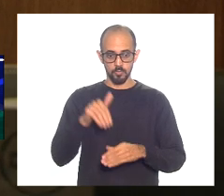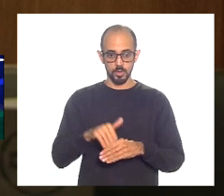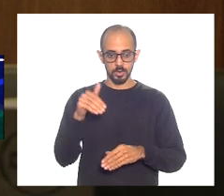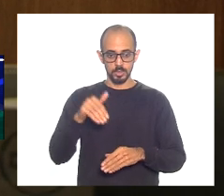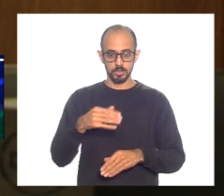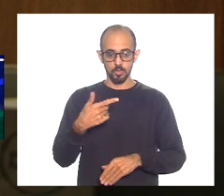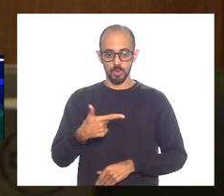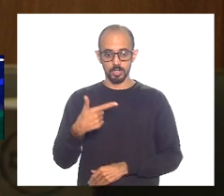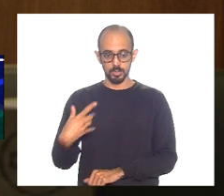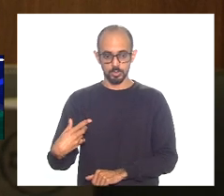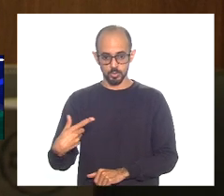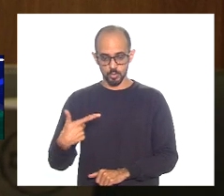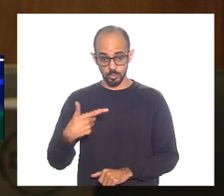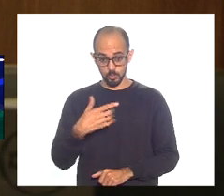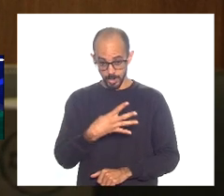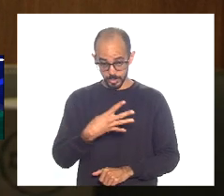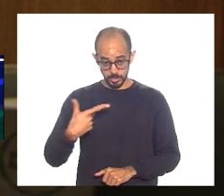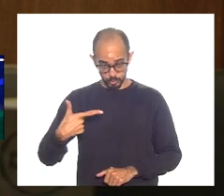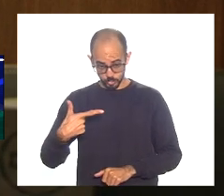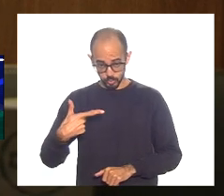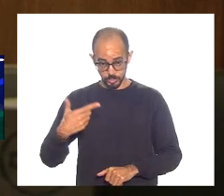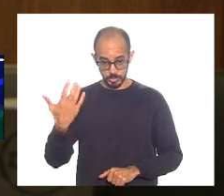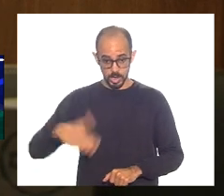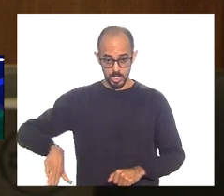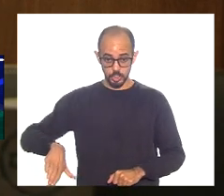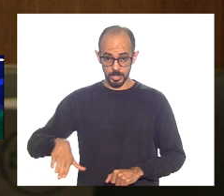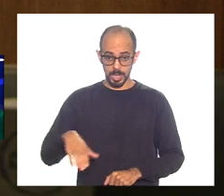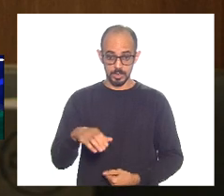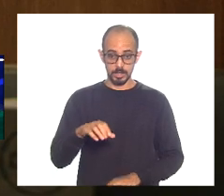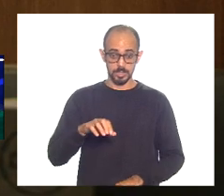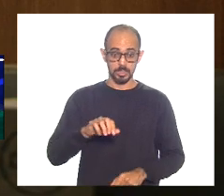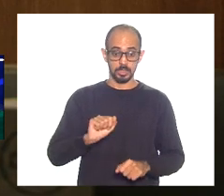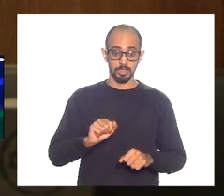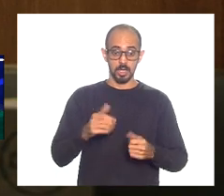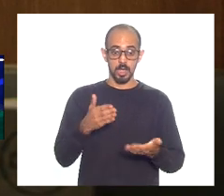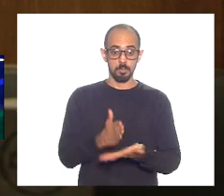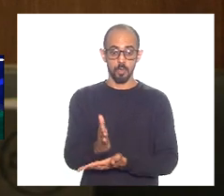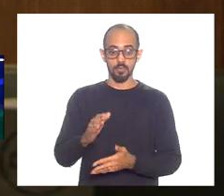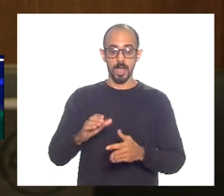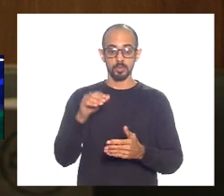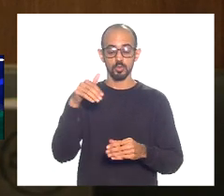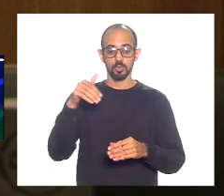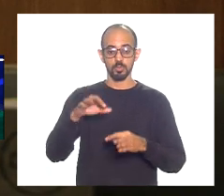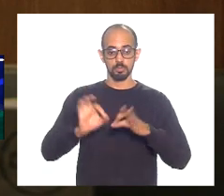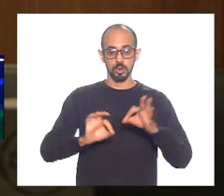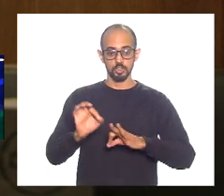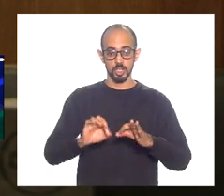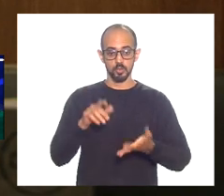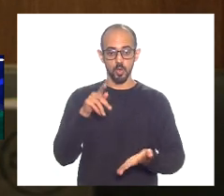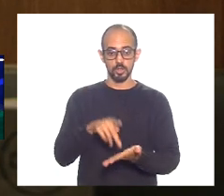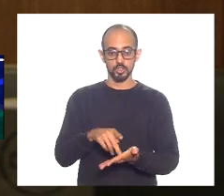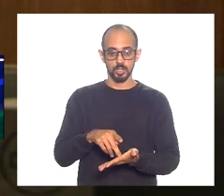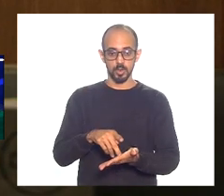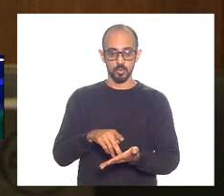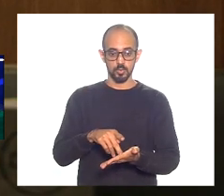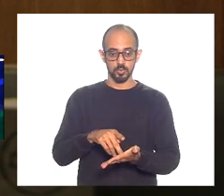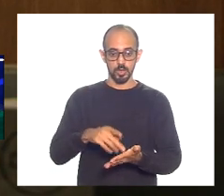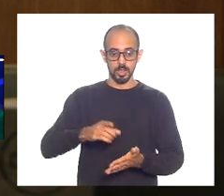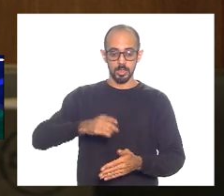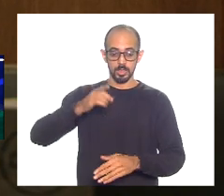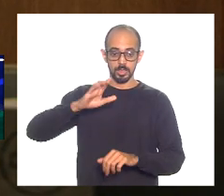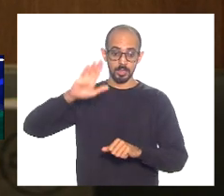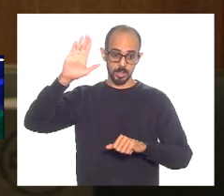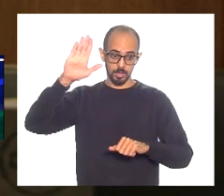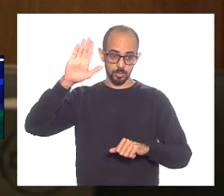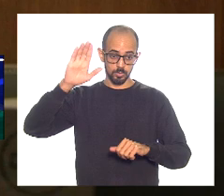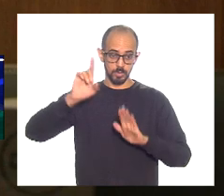emenda 42. Senhores que aprovam a lista estão rejeitada. Está aprovado o projeto original. Anuncio. Para declarar, pode ser depois. Anuncio,